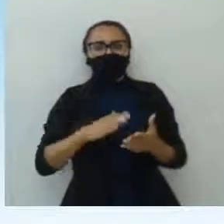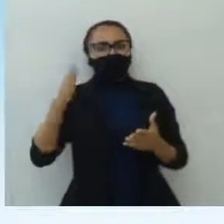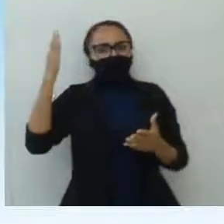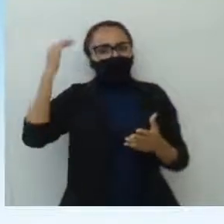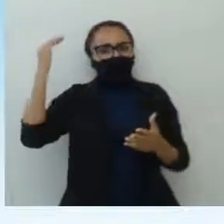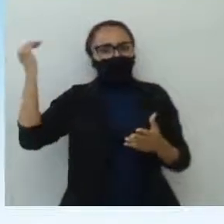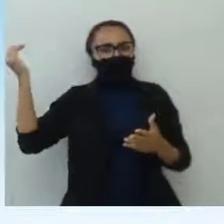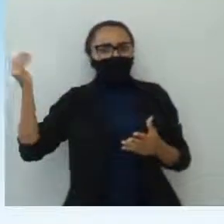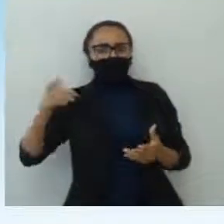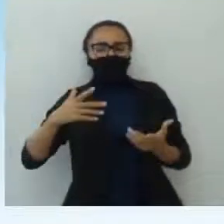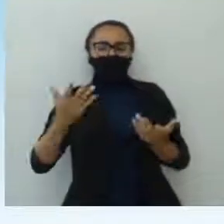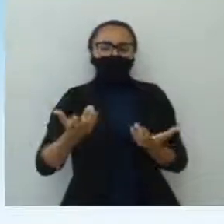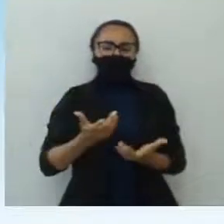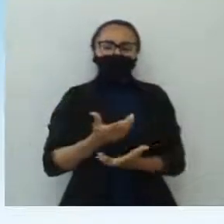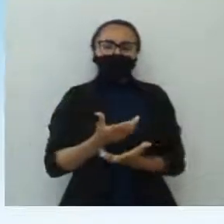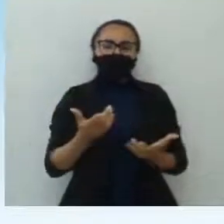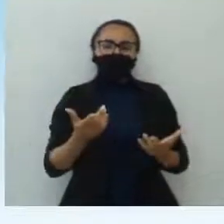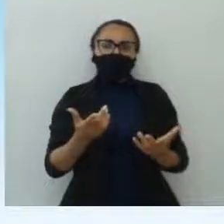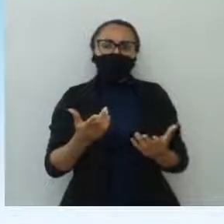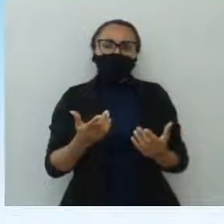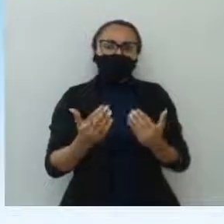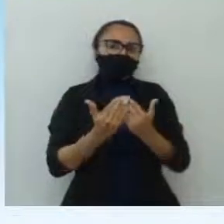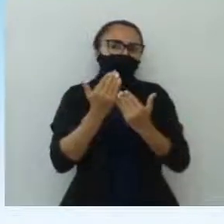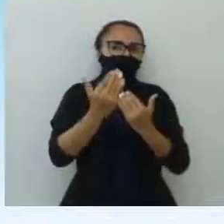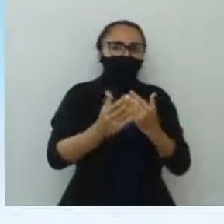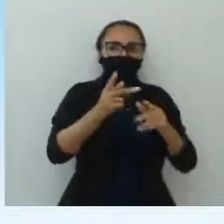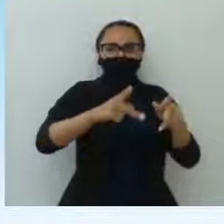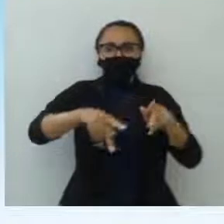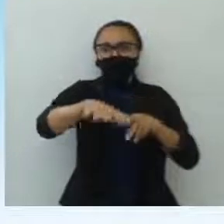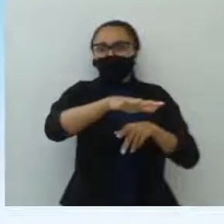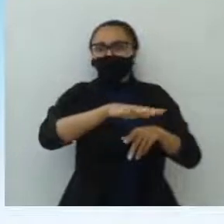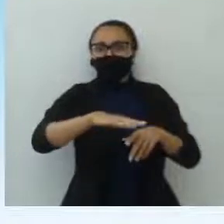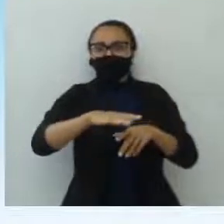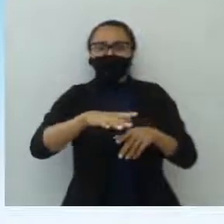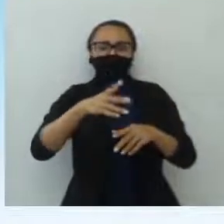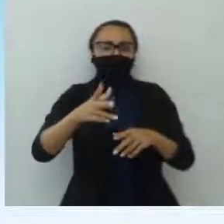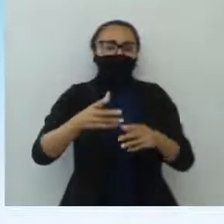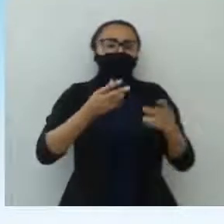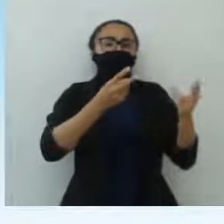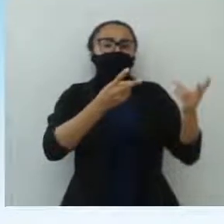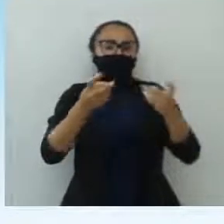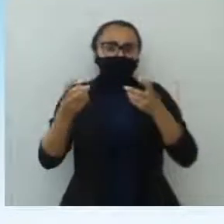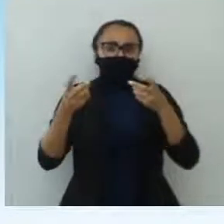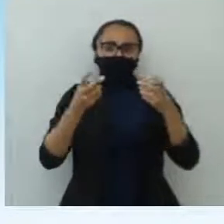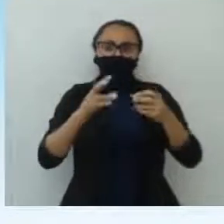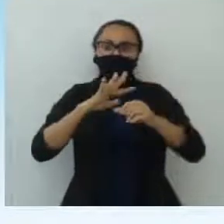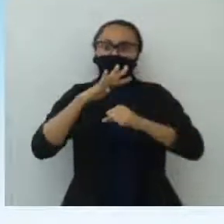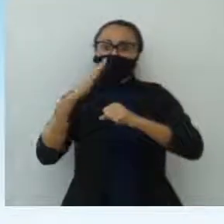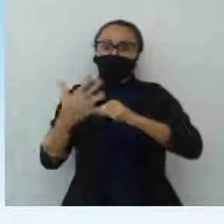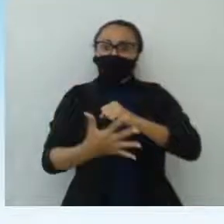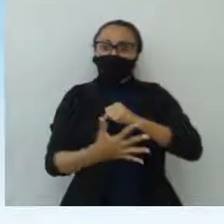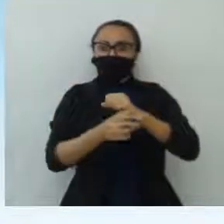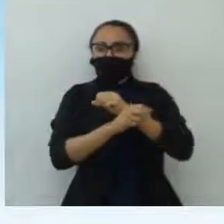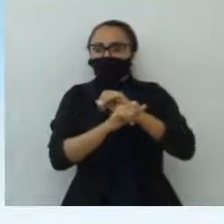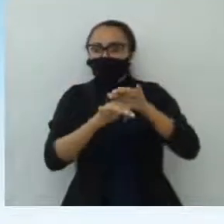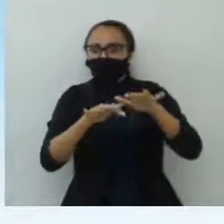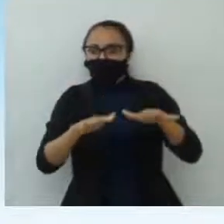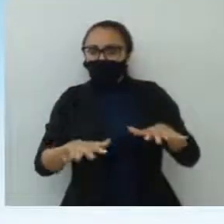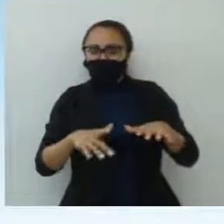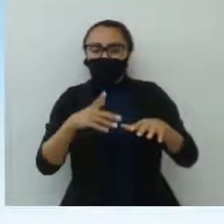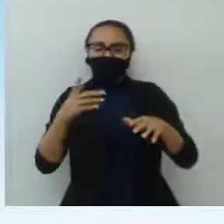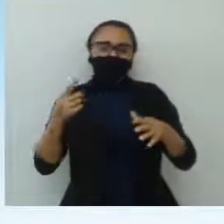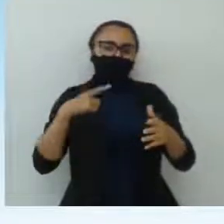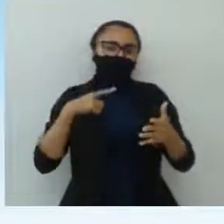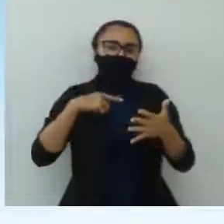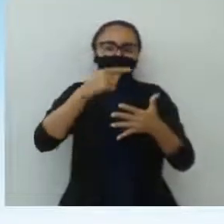ali contracenando para aquele público que está reagindo. E você percebeu que agora na pandemia existiam muitos